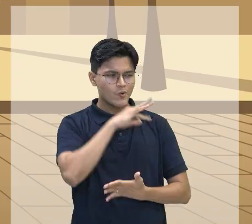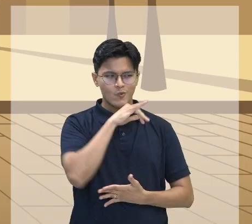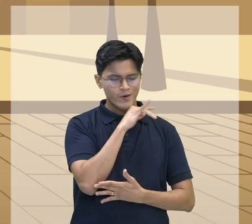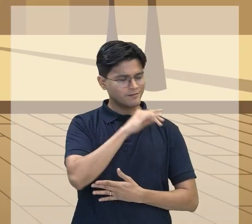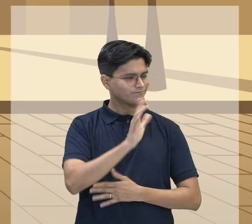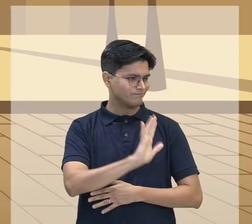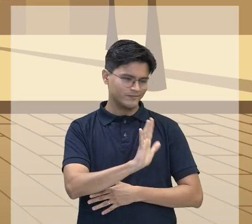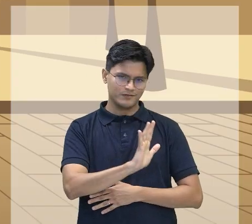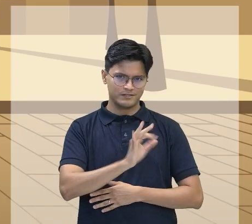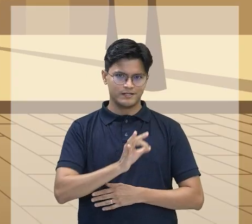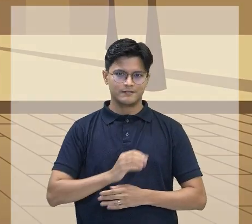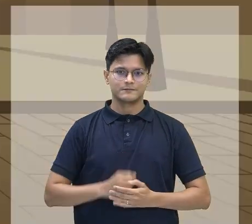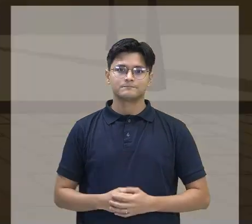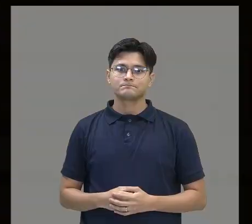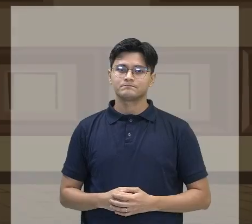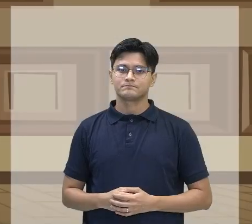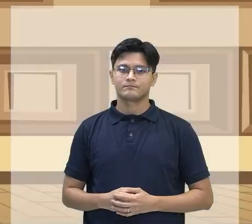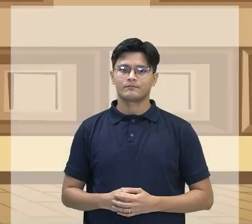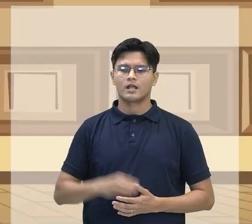ideia.